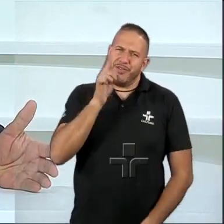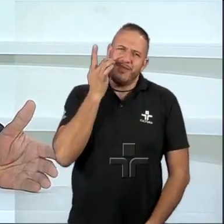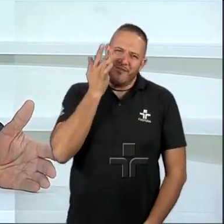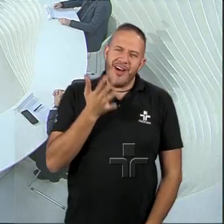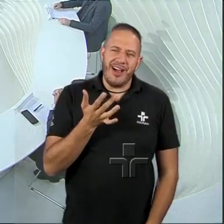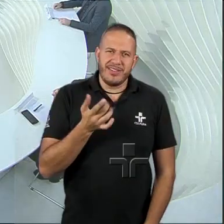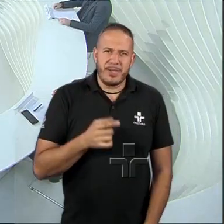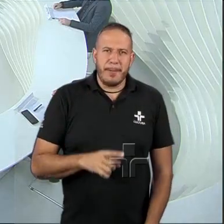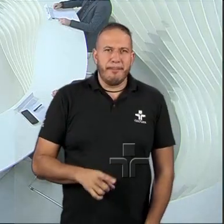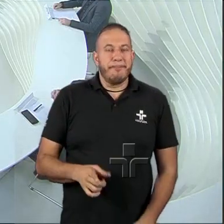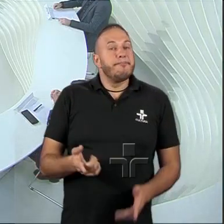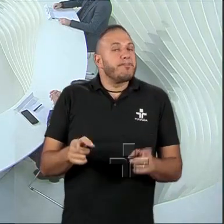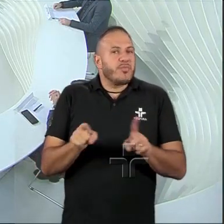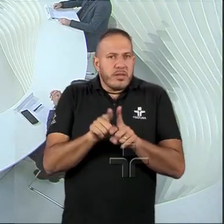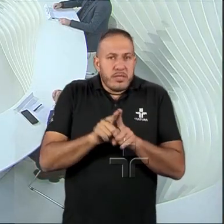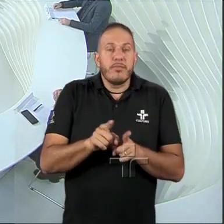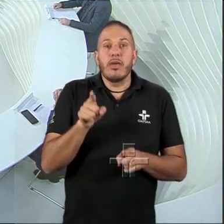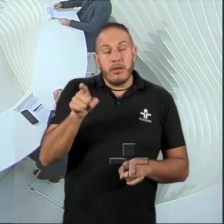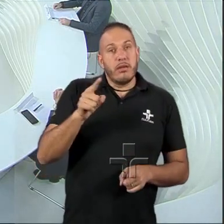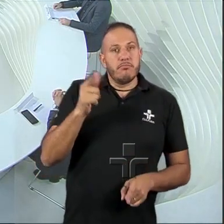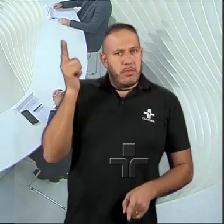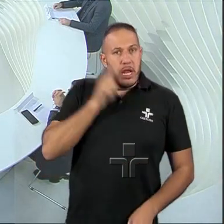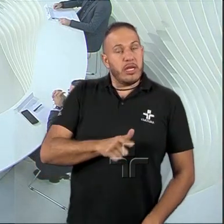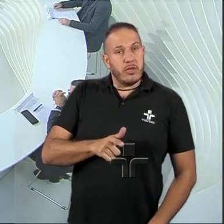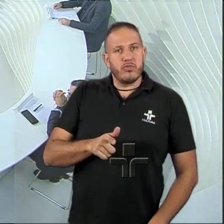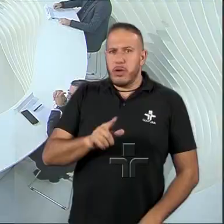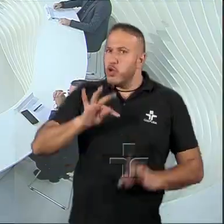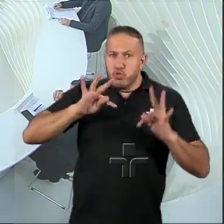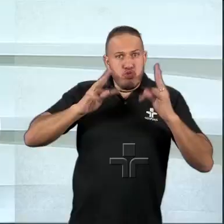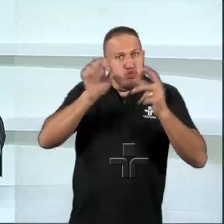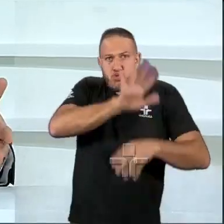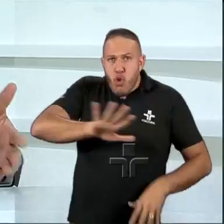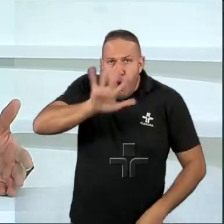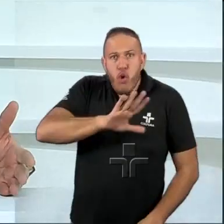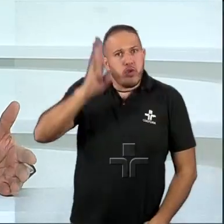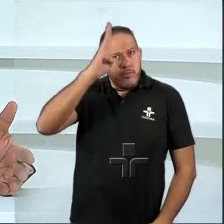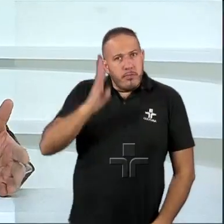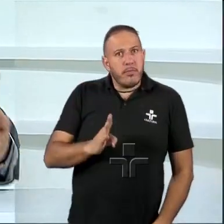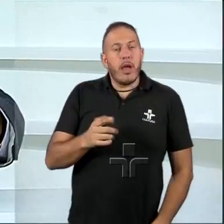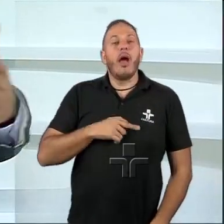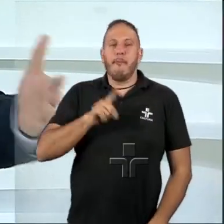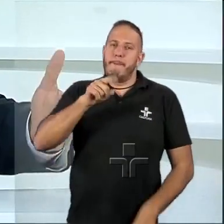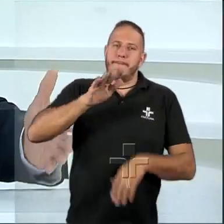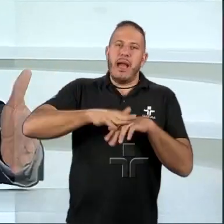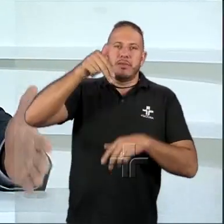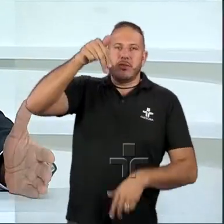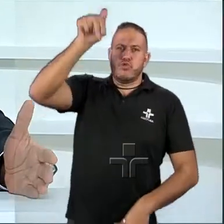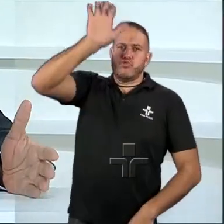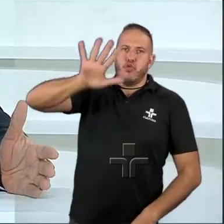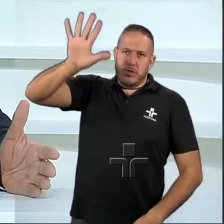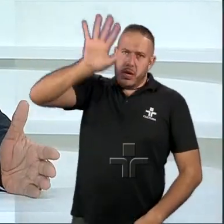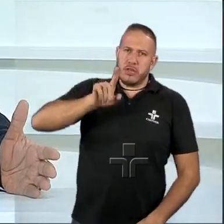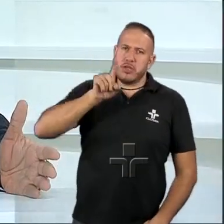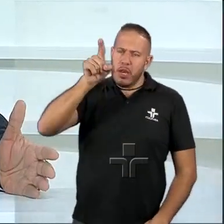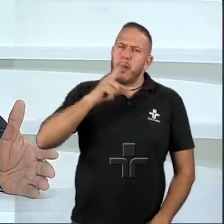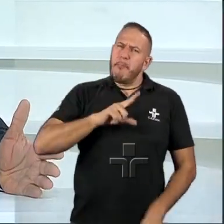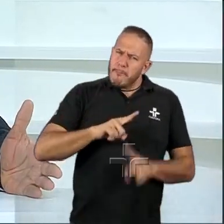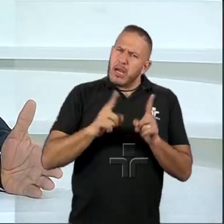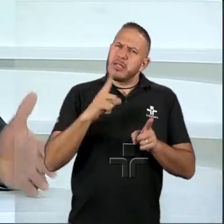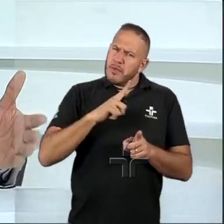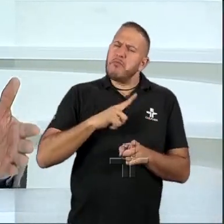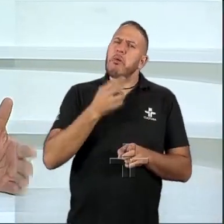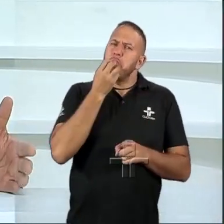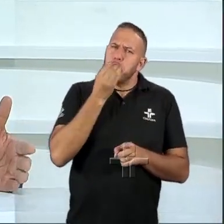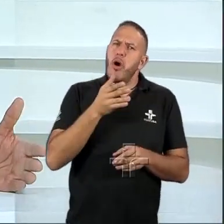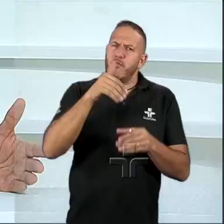no Nordeste. E ele ganhou Particularmente. em todo o país, mas enfim, mais no Nordeste. Mas ele teve bons votos, boa votação em todo o